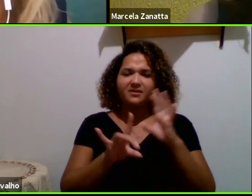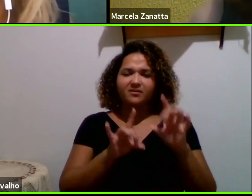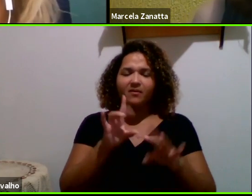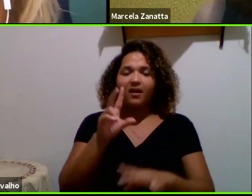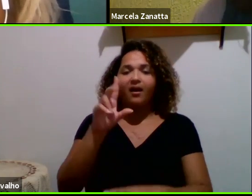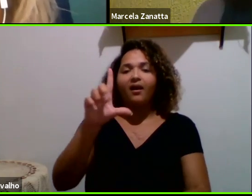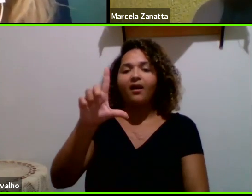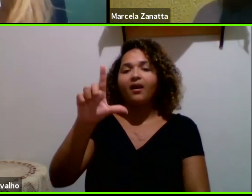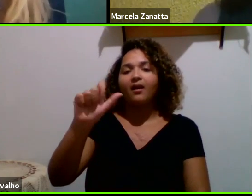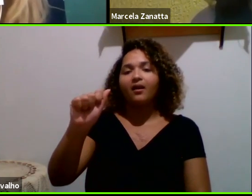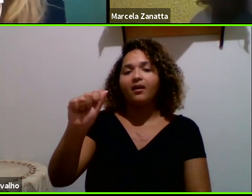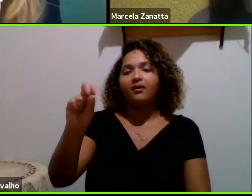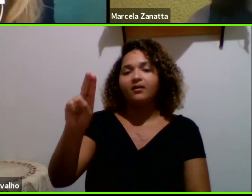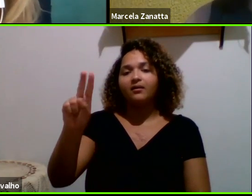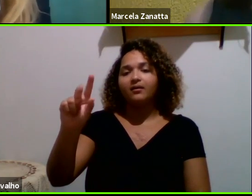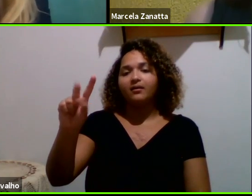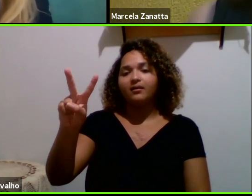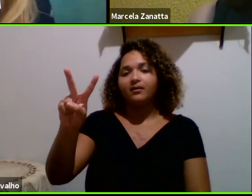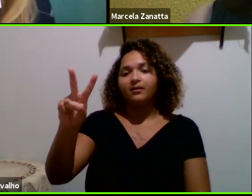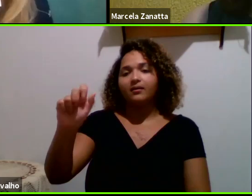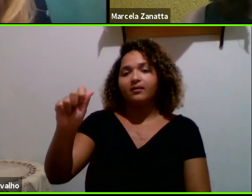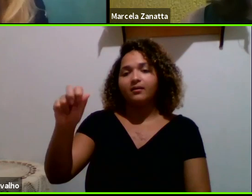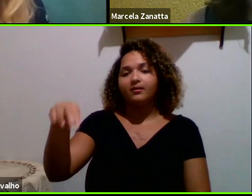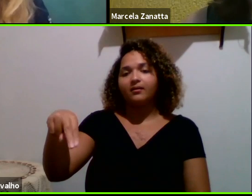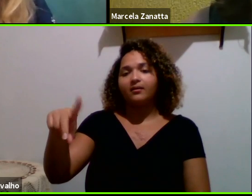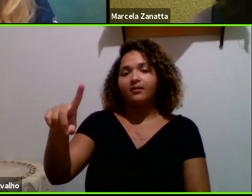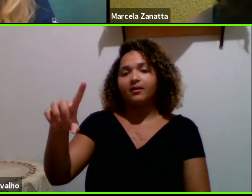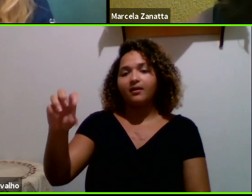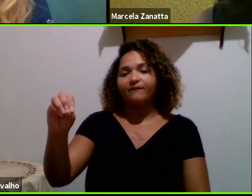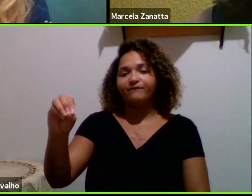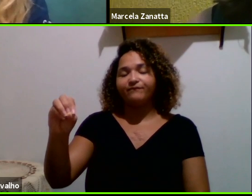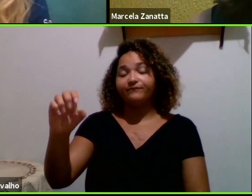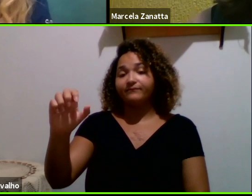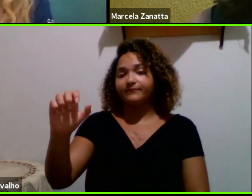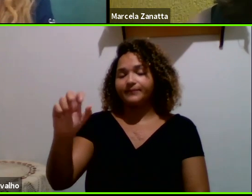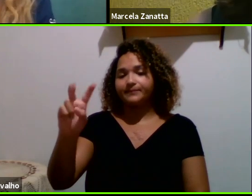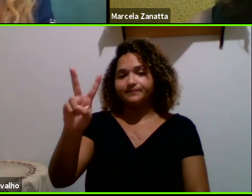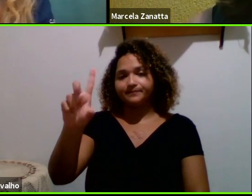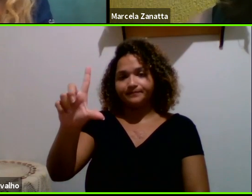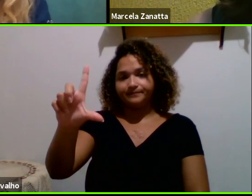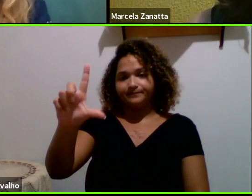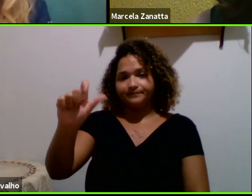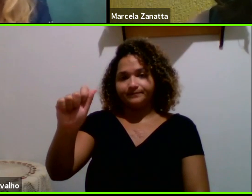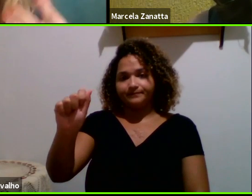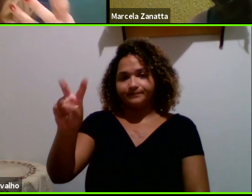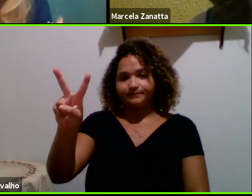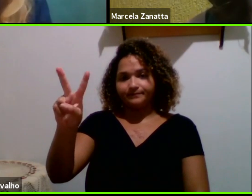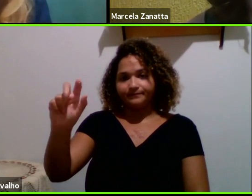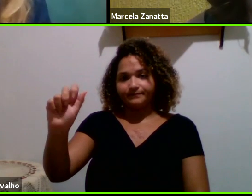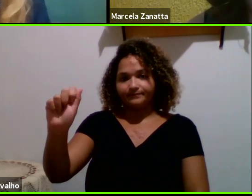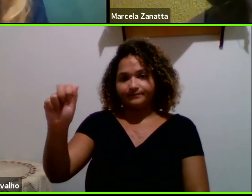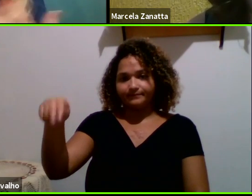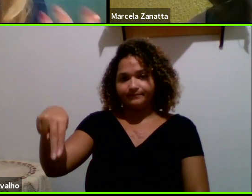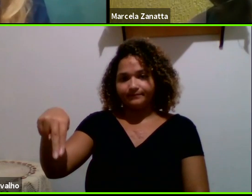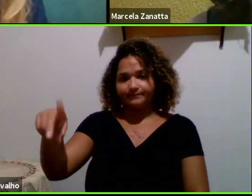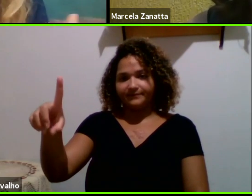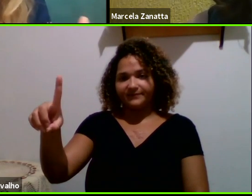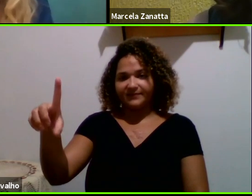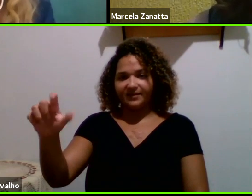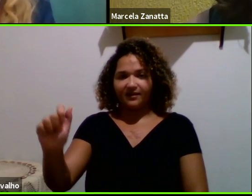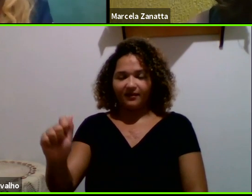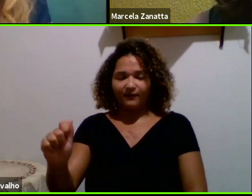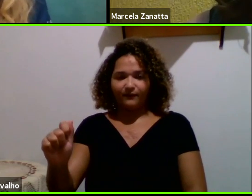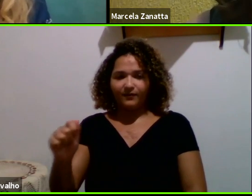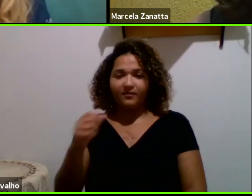lavanda acaba sendo uma das mais utilizadas, mas é sempre importante saber também se a mulher ela gosta e ela se